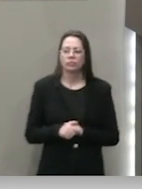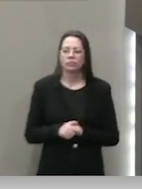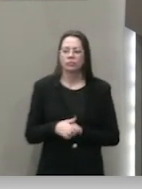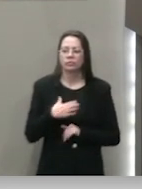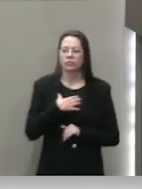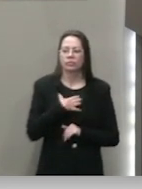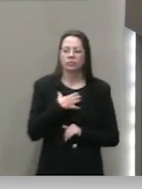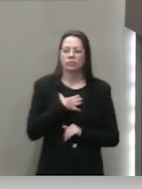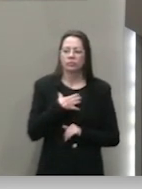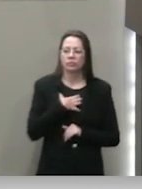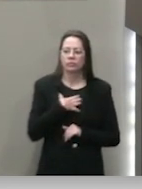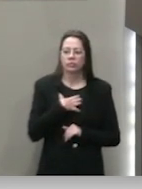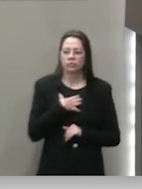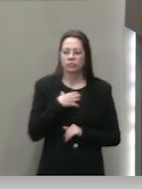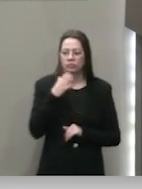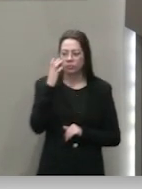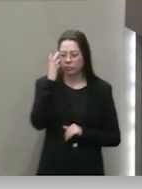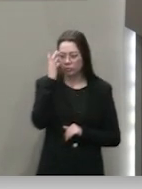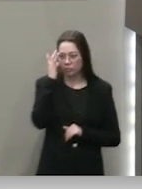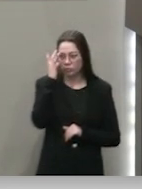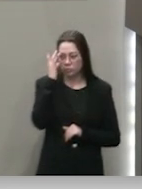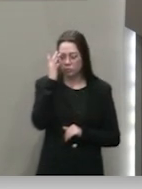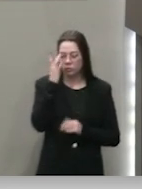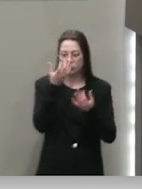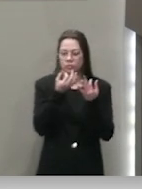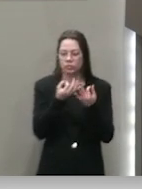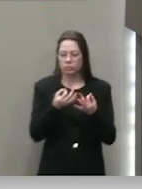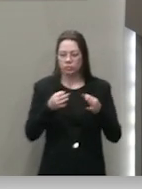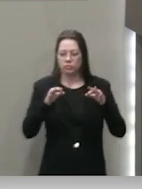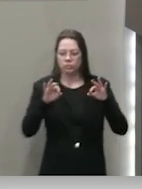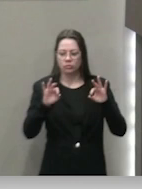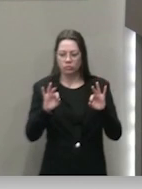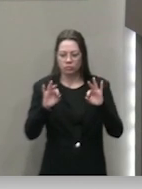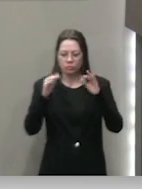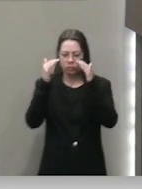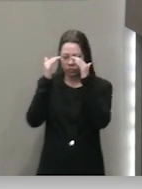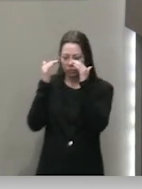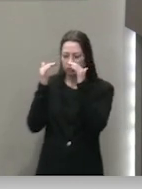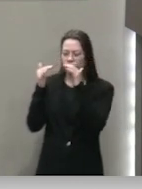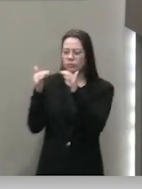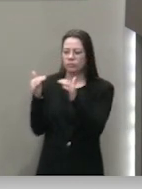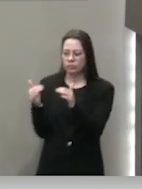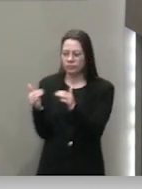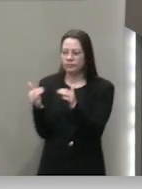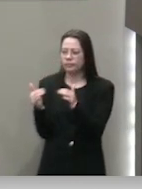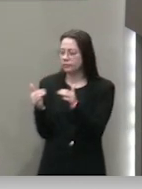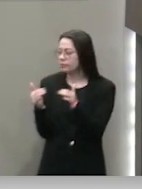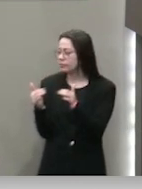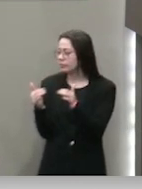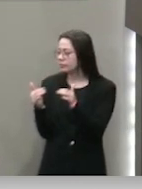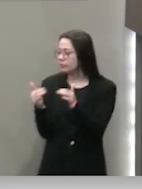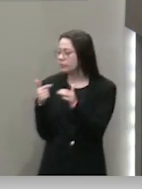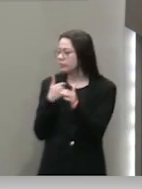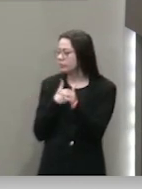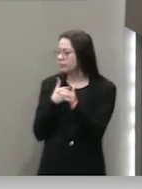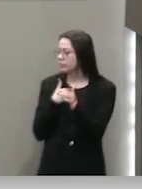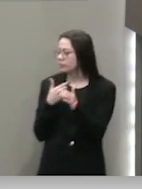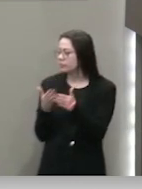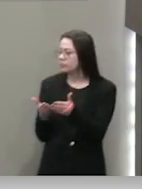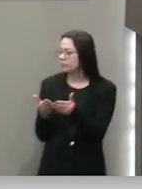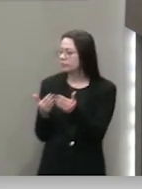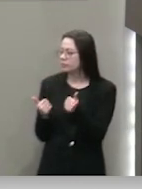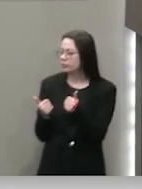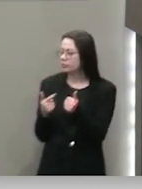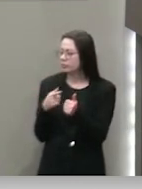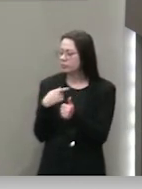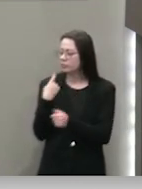uma forma muito simples, respeitosa, eu peço